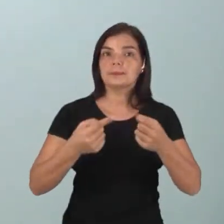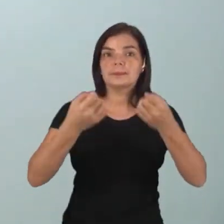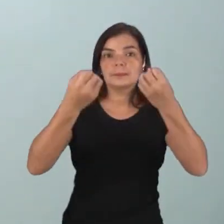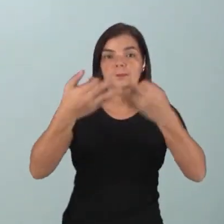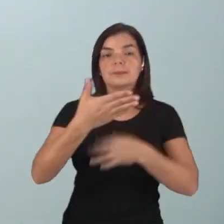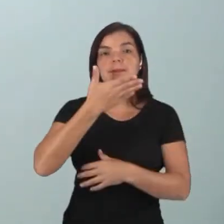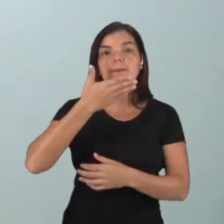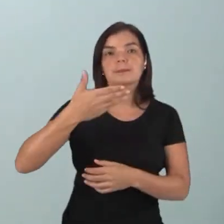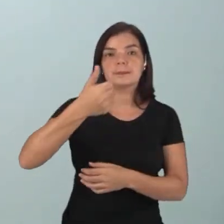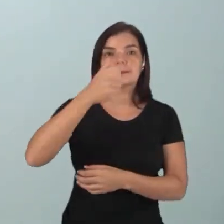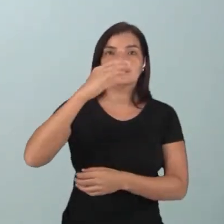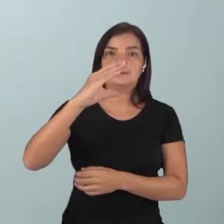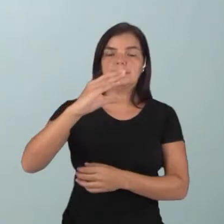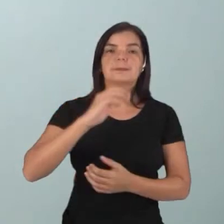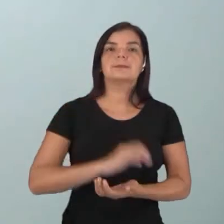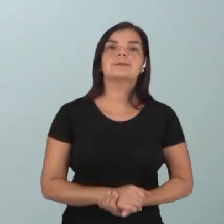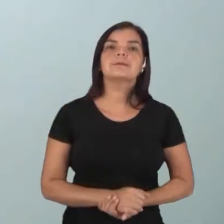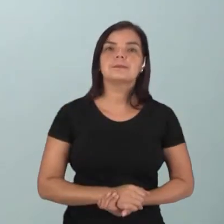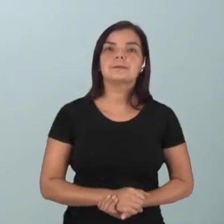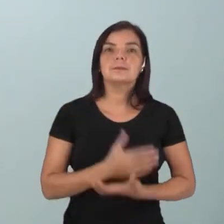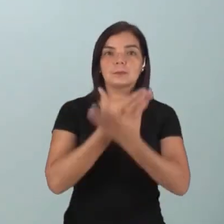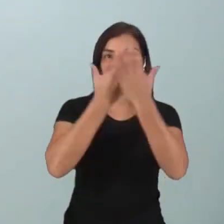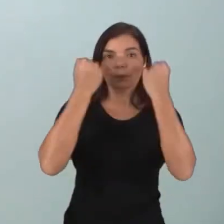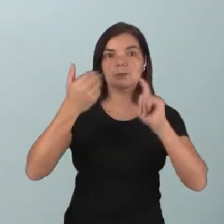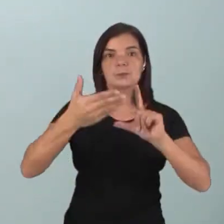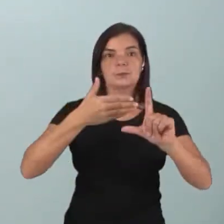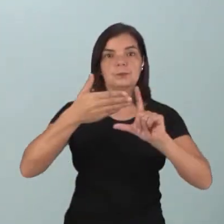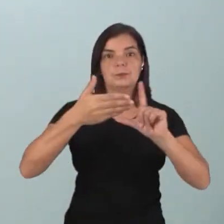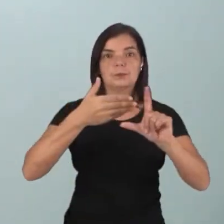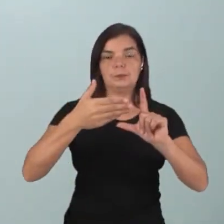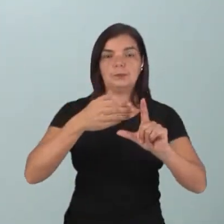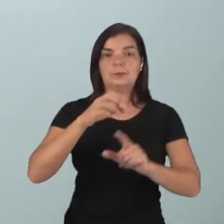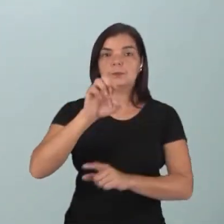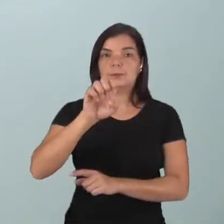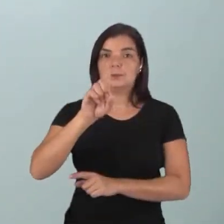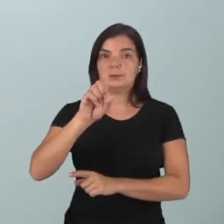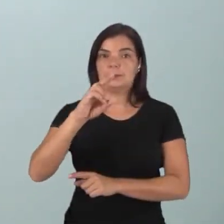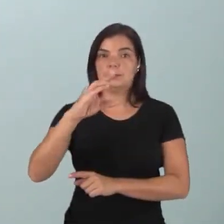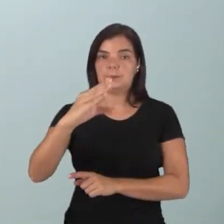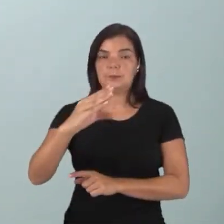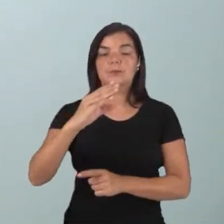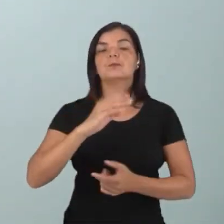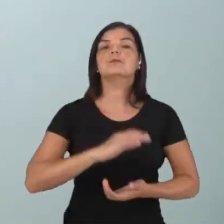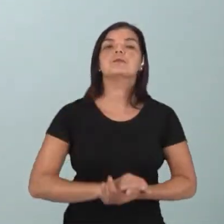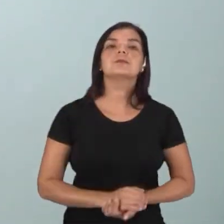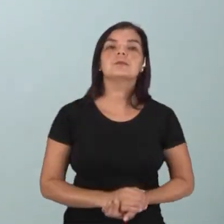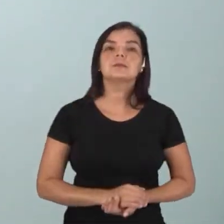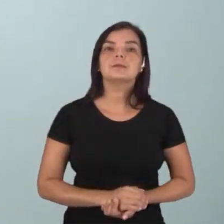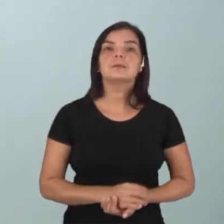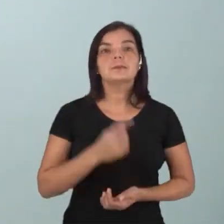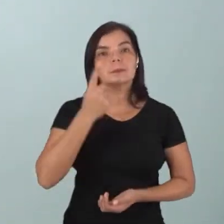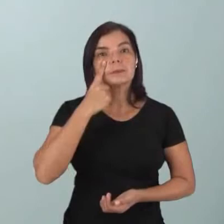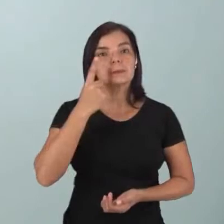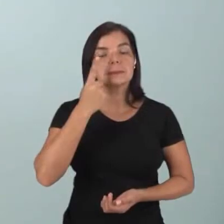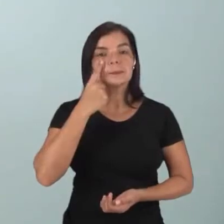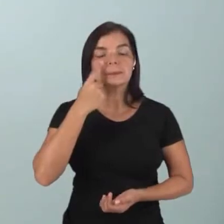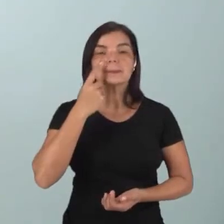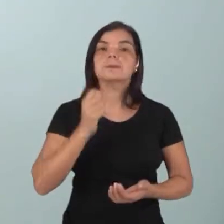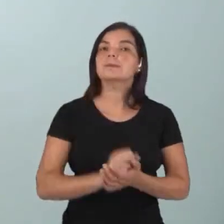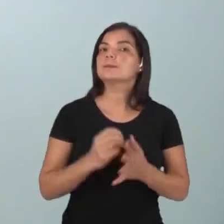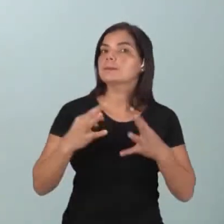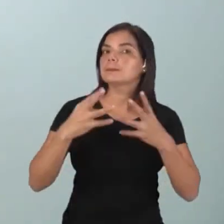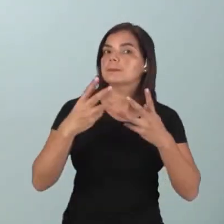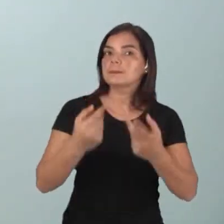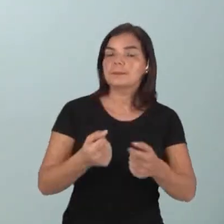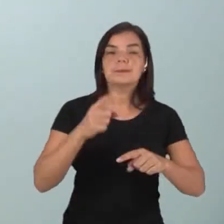define melhor é a letra C. Não esqueçam de acessar as nossas plataformas, né? A plataforma Eduque, para vocês terem acesso a